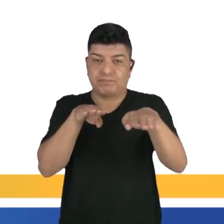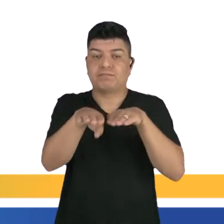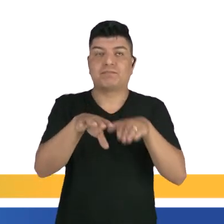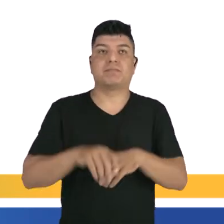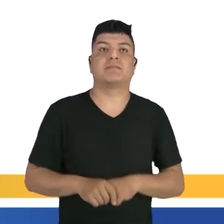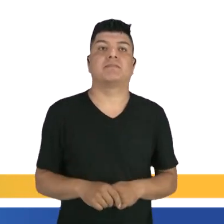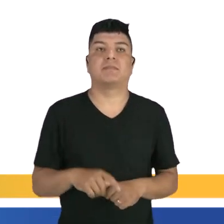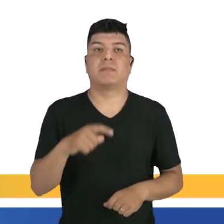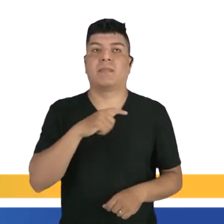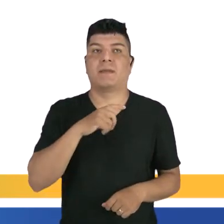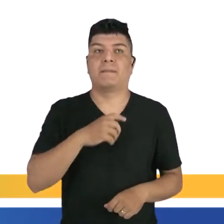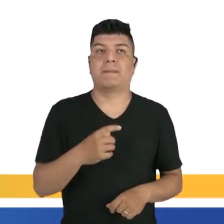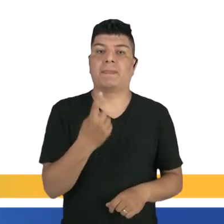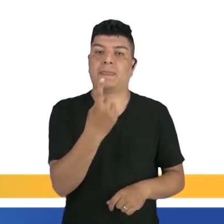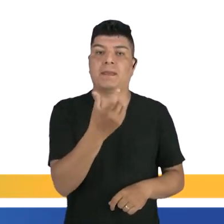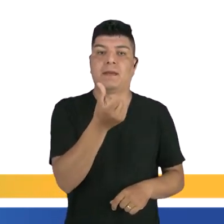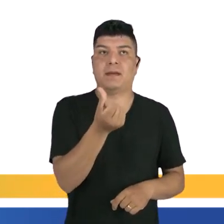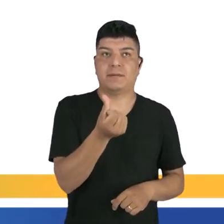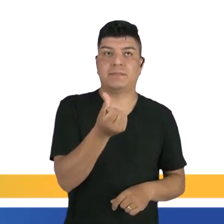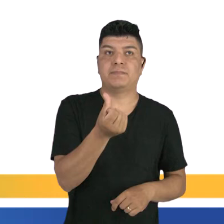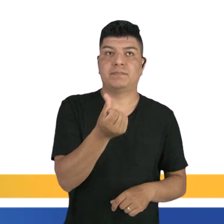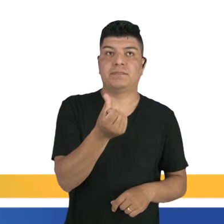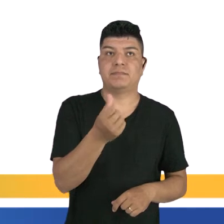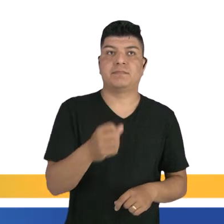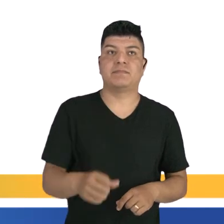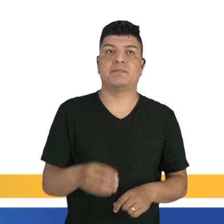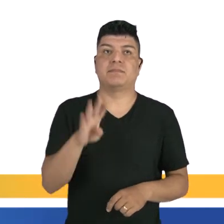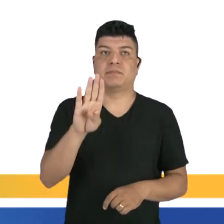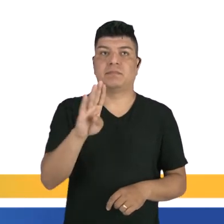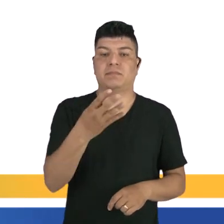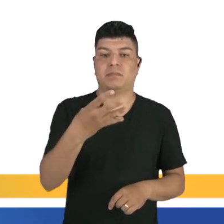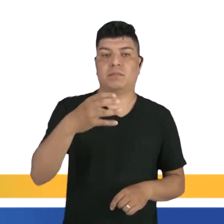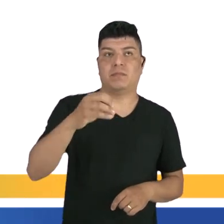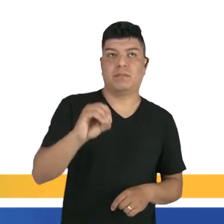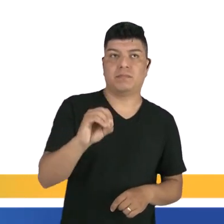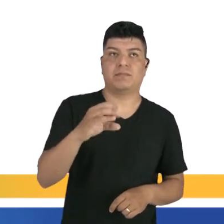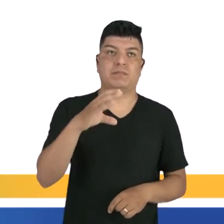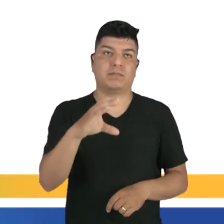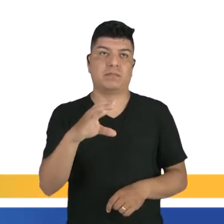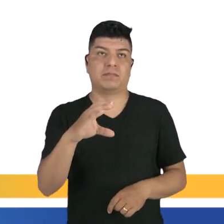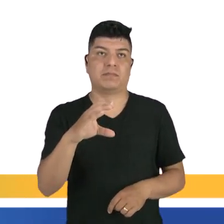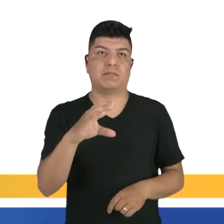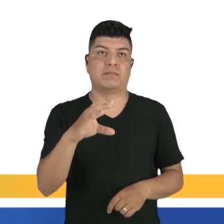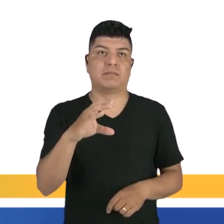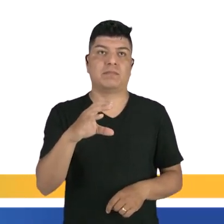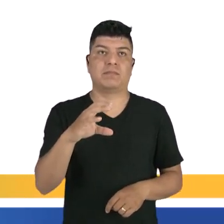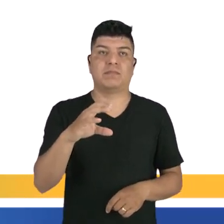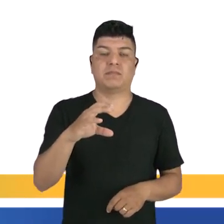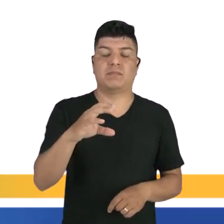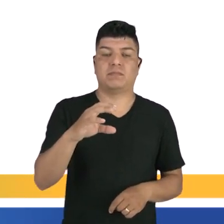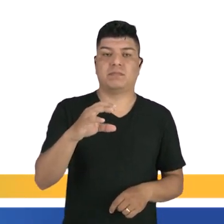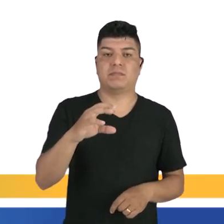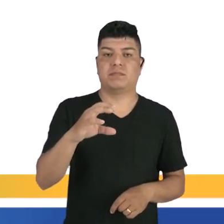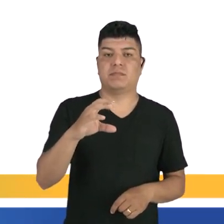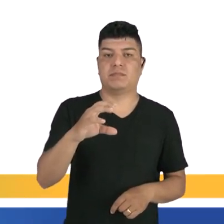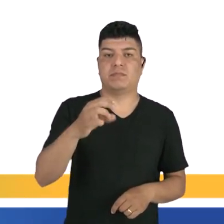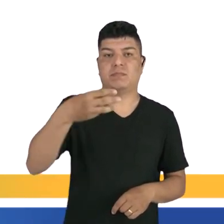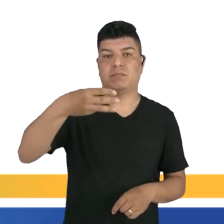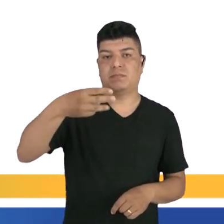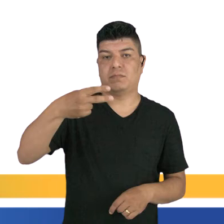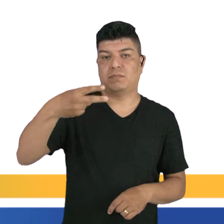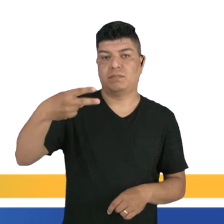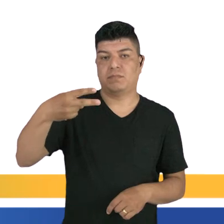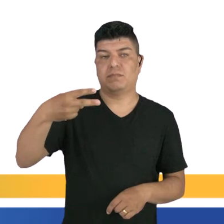tenho alternativa A, 16 voltas, alternativa B, 40 voltas, né? Sobre 40ª volta, alternativa